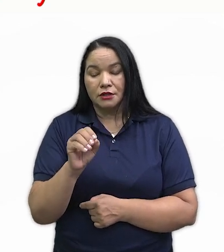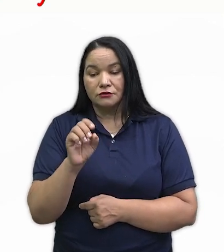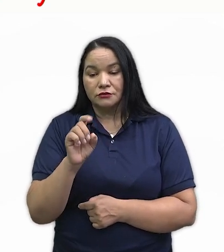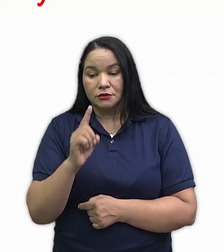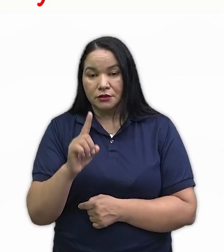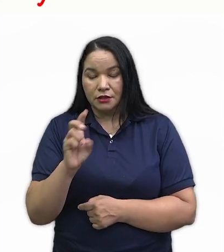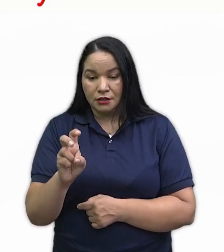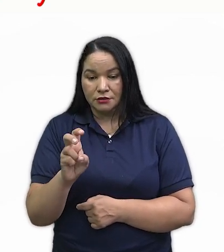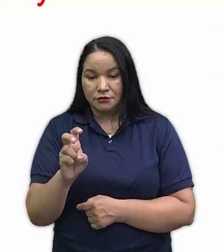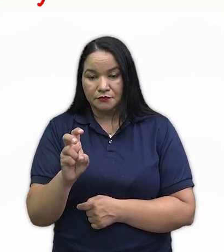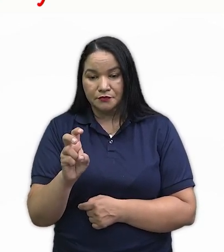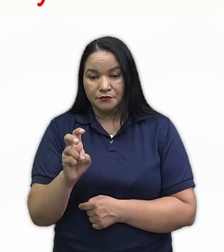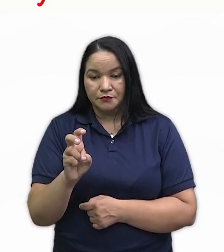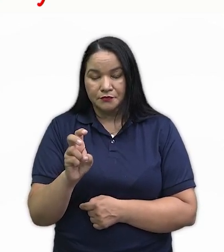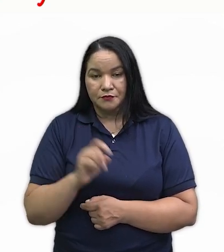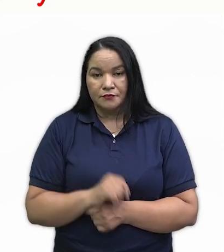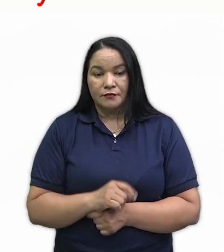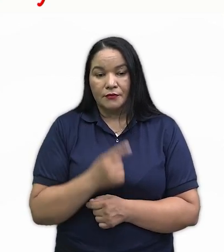0,015. Vou colocar aqui em cima, ó.